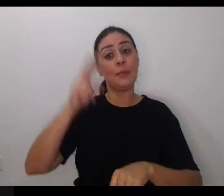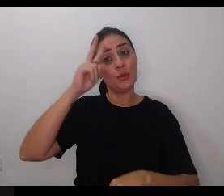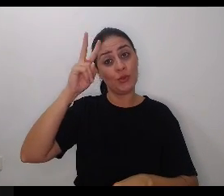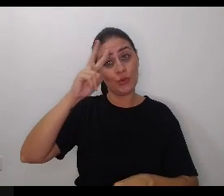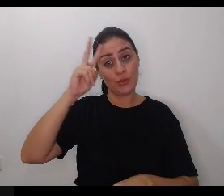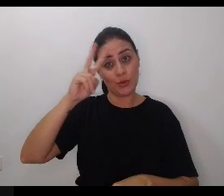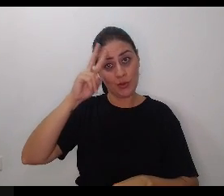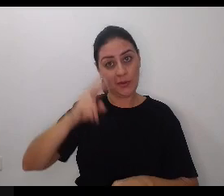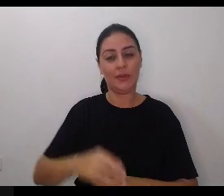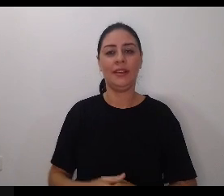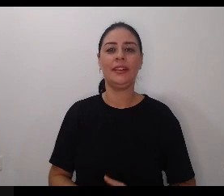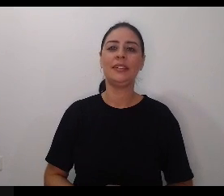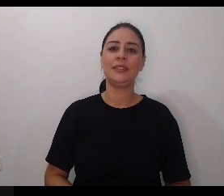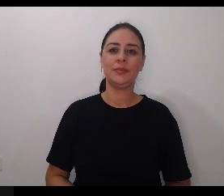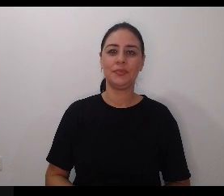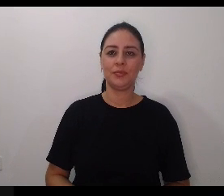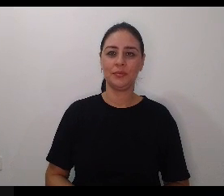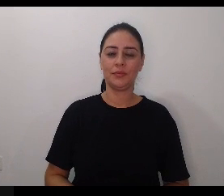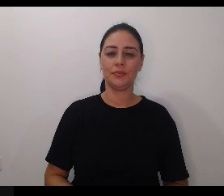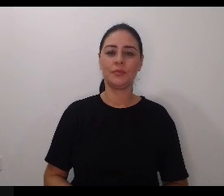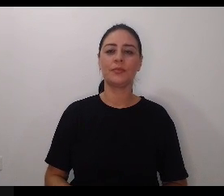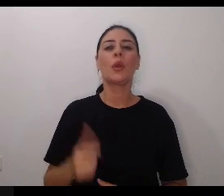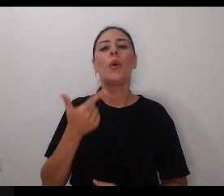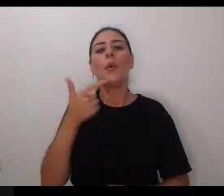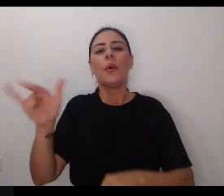concentrar a atenção por mais tempo numa historinha.